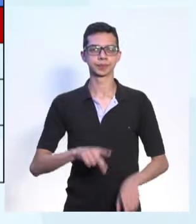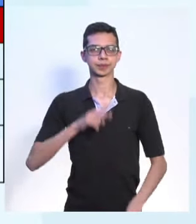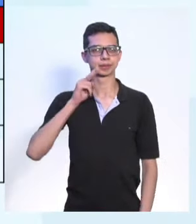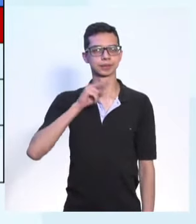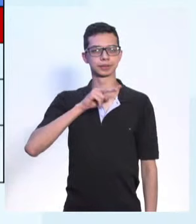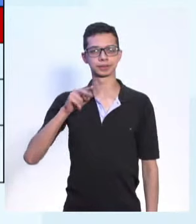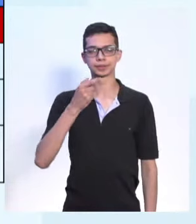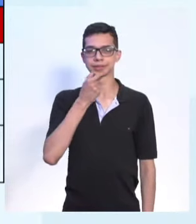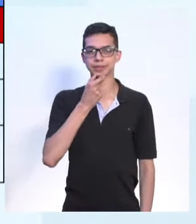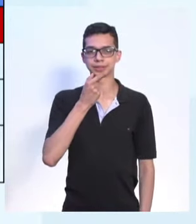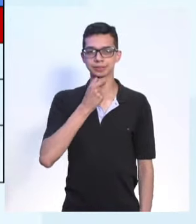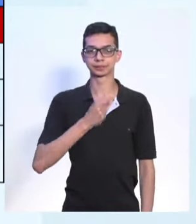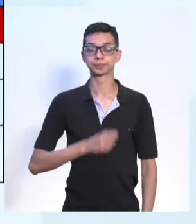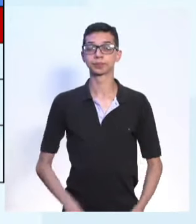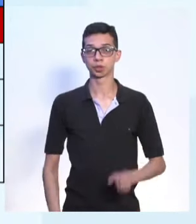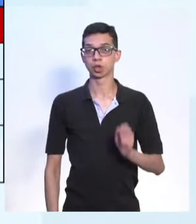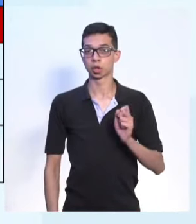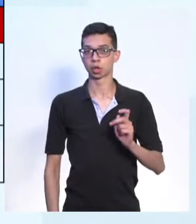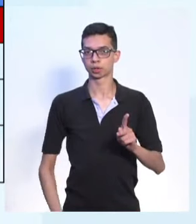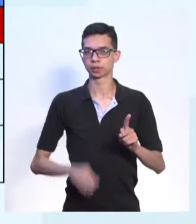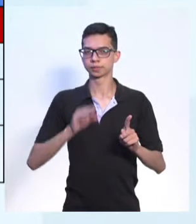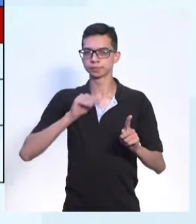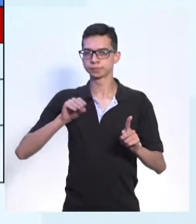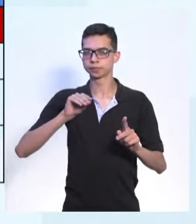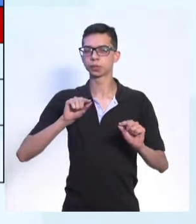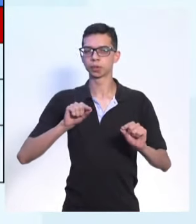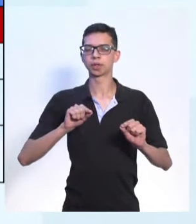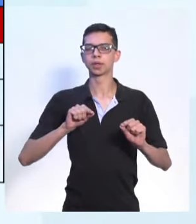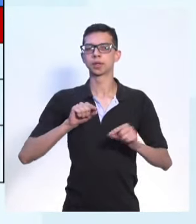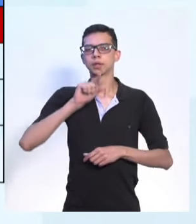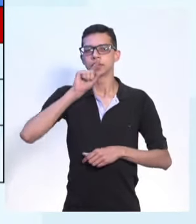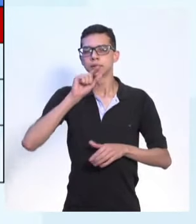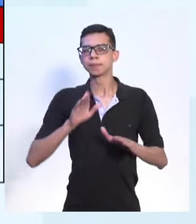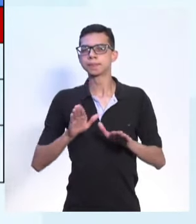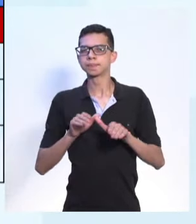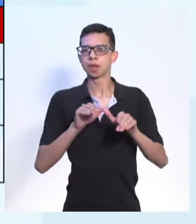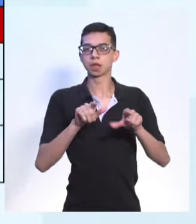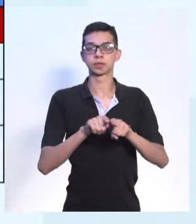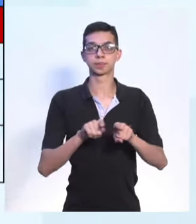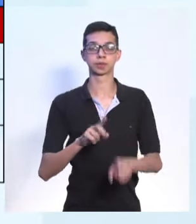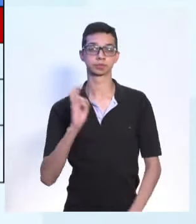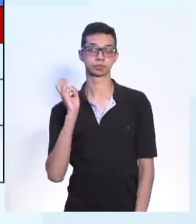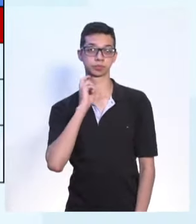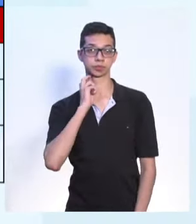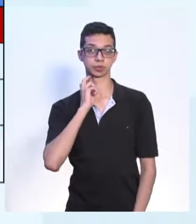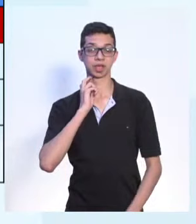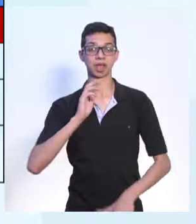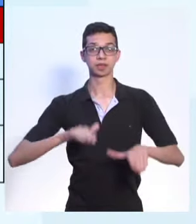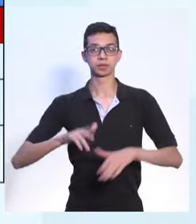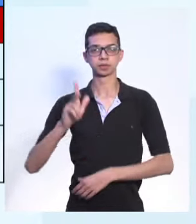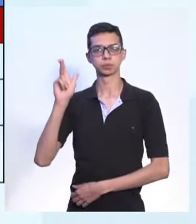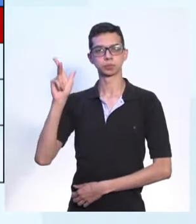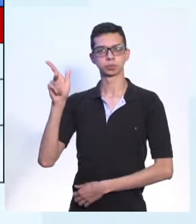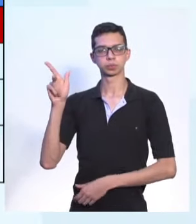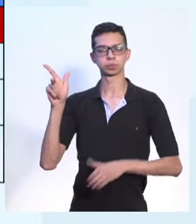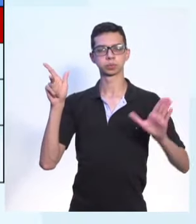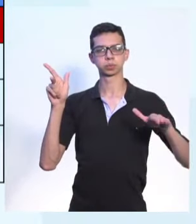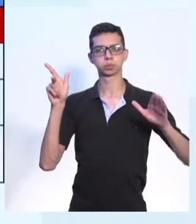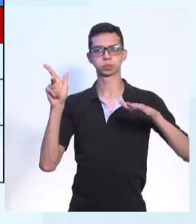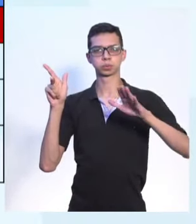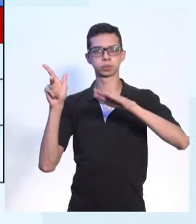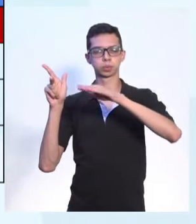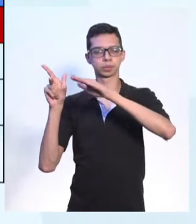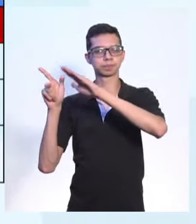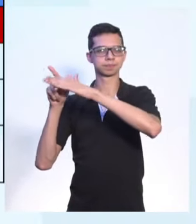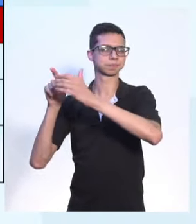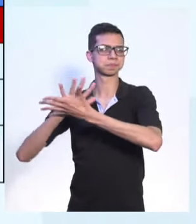are okay. As duas pronúncias estão okay. Pássaros e morcegos podem ser mortos pelas colisões com as turbinas. Perfeito. Okay?